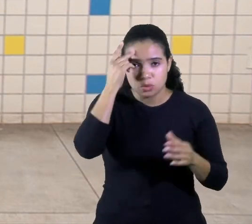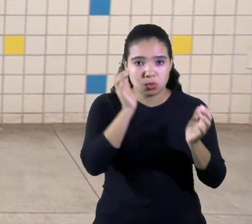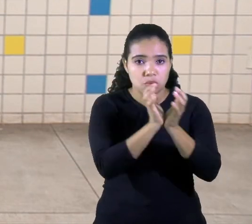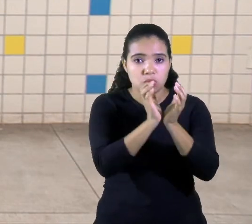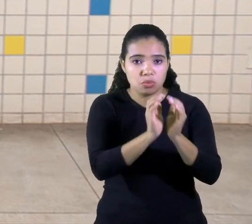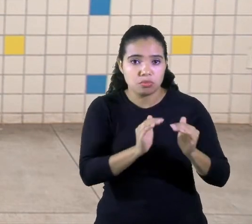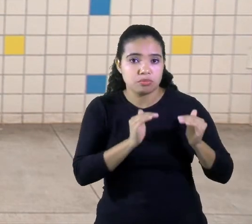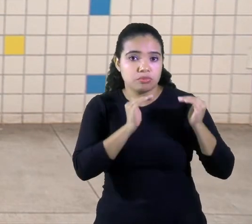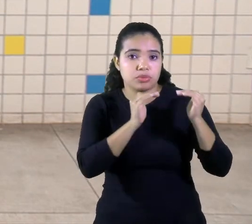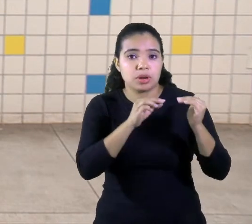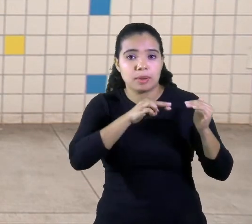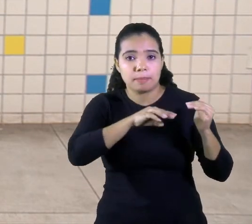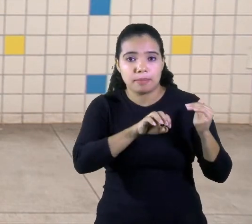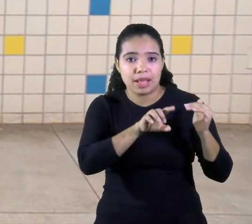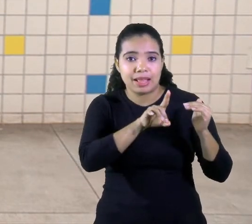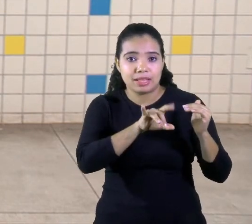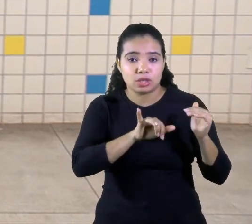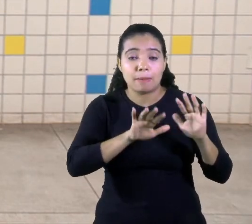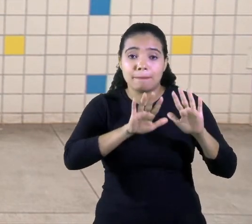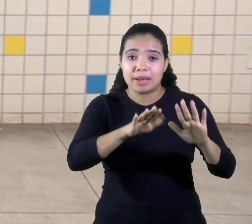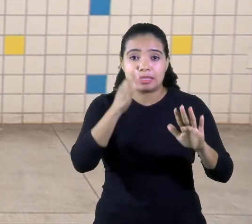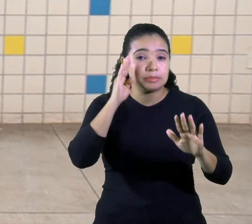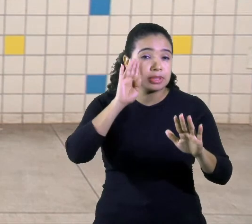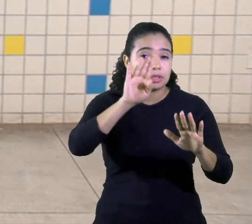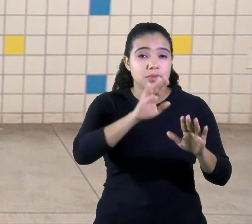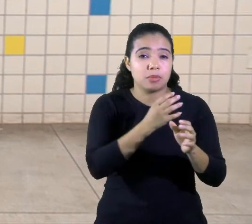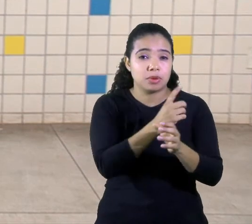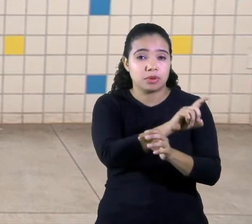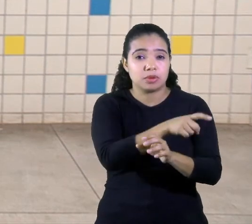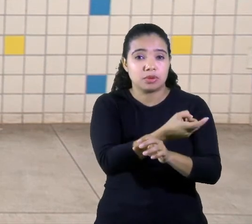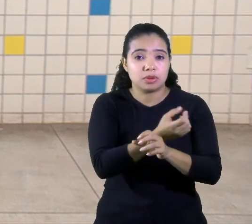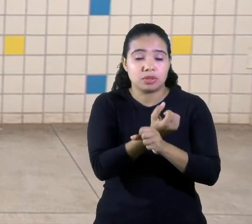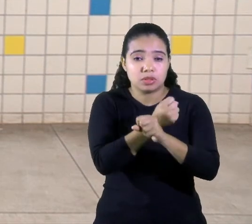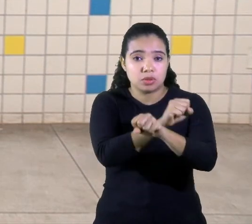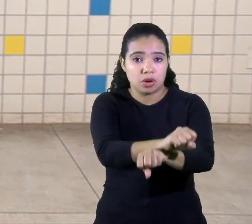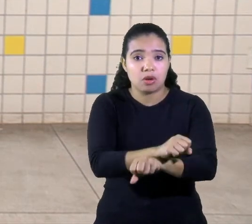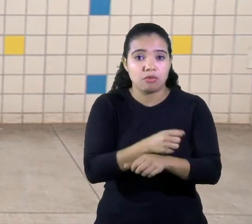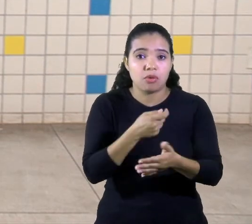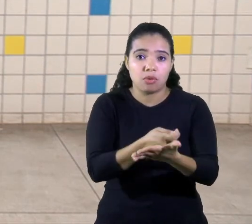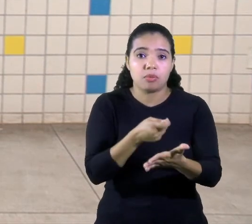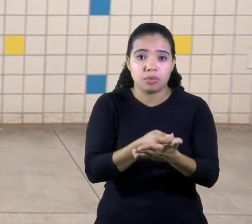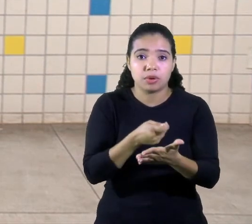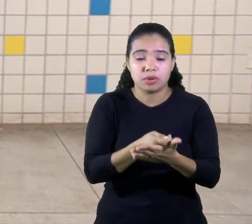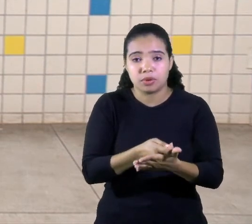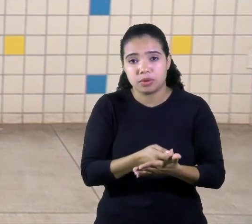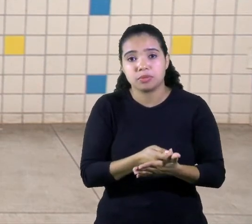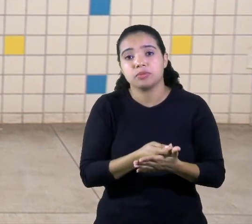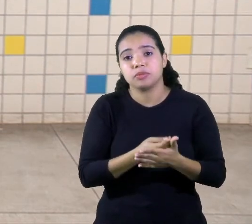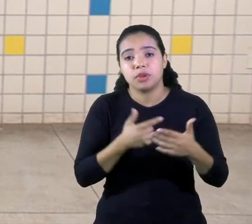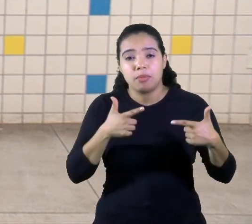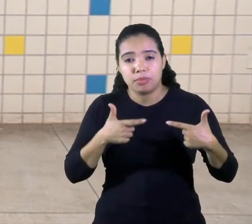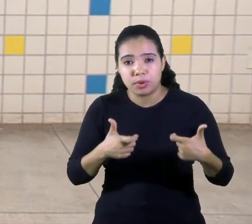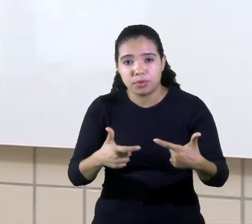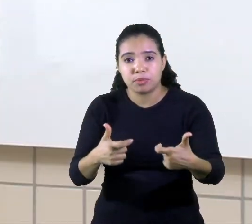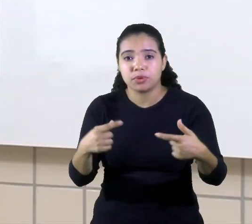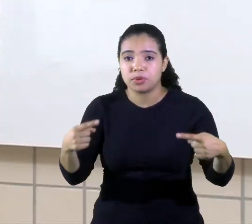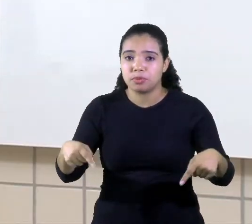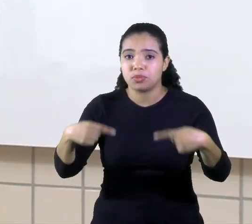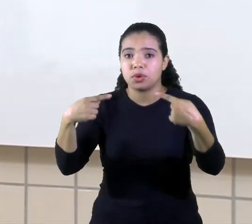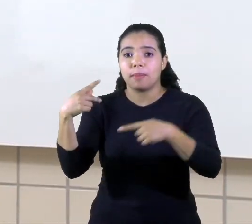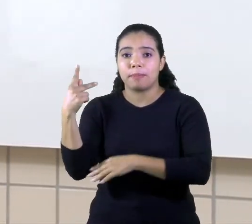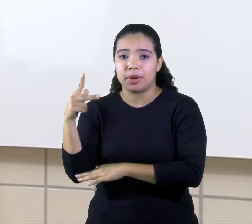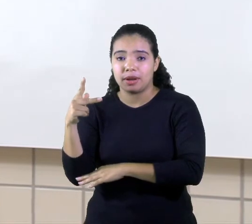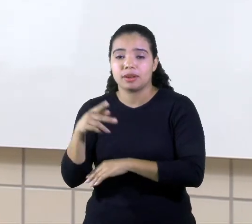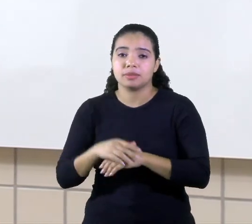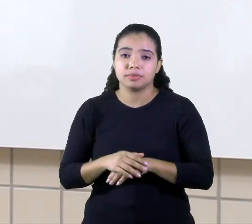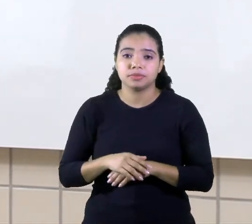média, mas principalmente escravos, foram obrigados a lutar na guerra contra o Paraguai. Nós temos